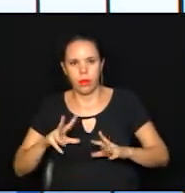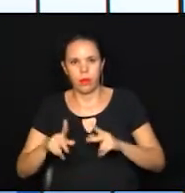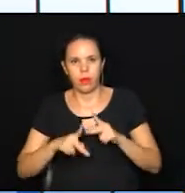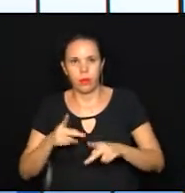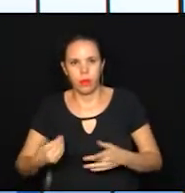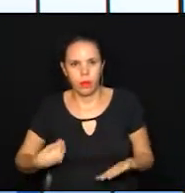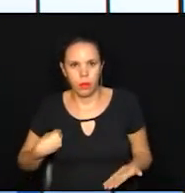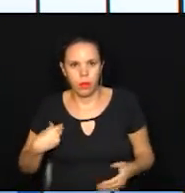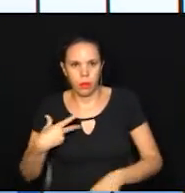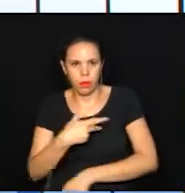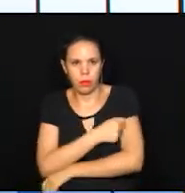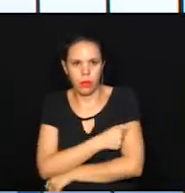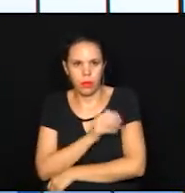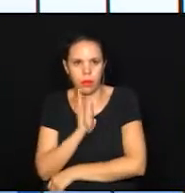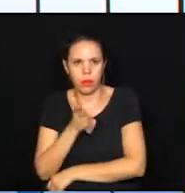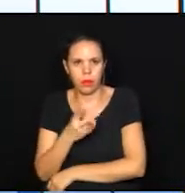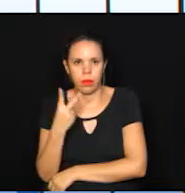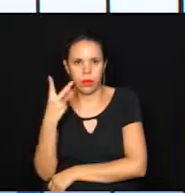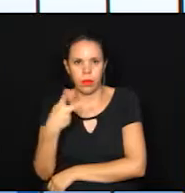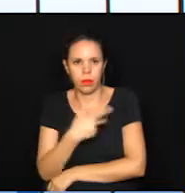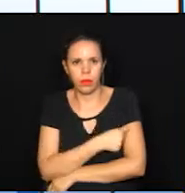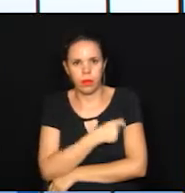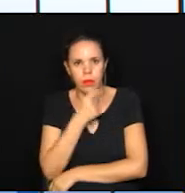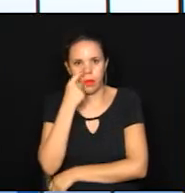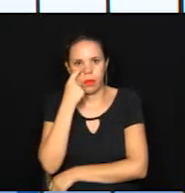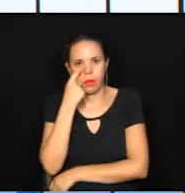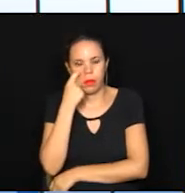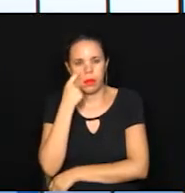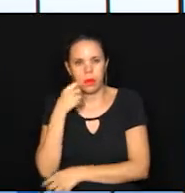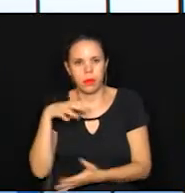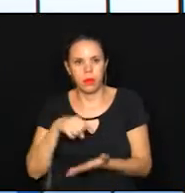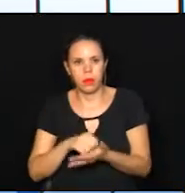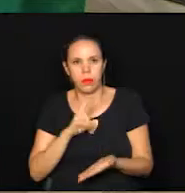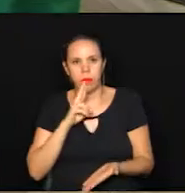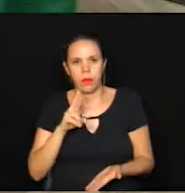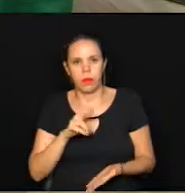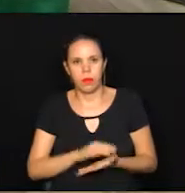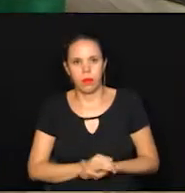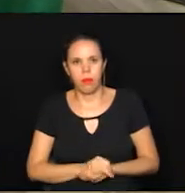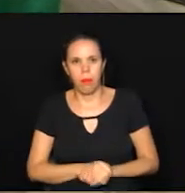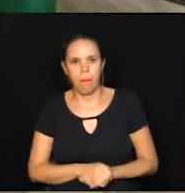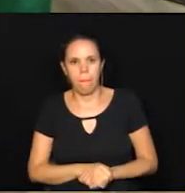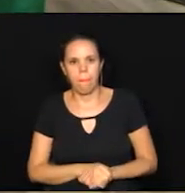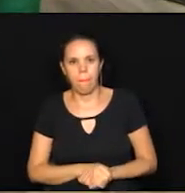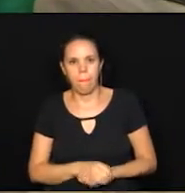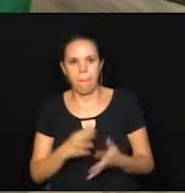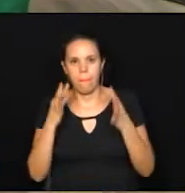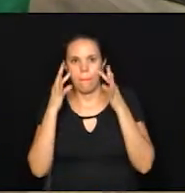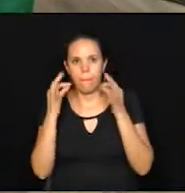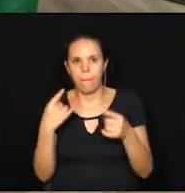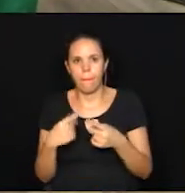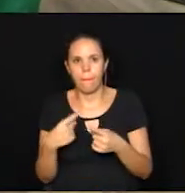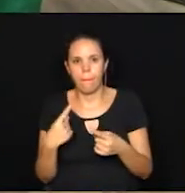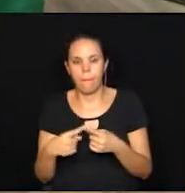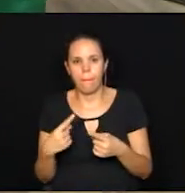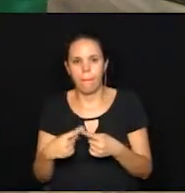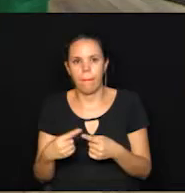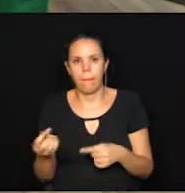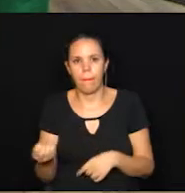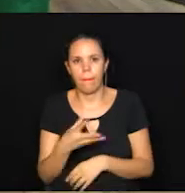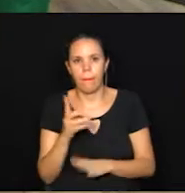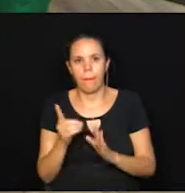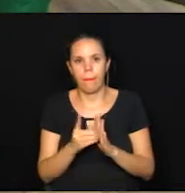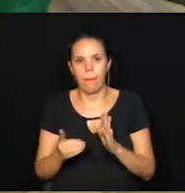estejam vacinados já com as 2 doses para preencher os cadastros. E atenção, porque tem um novo decreto